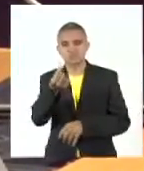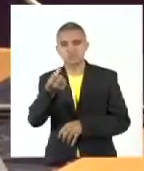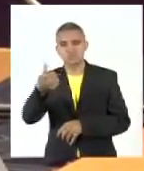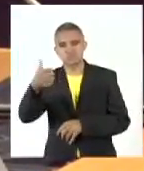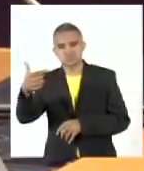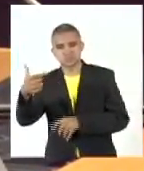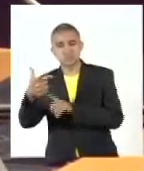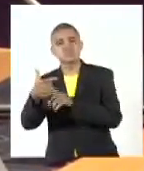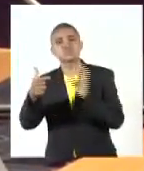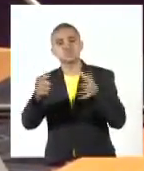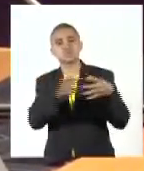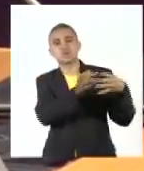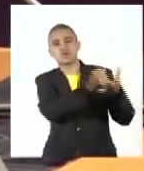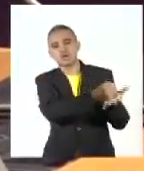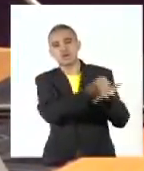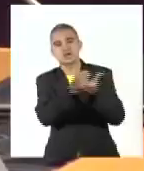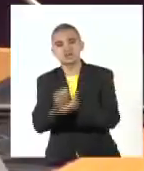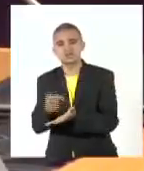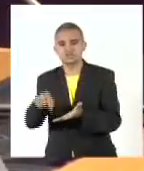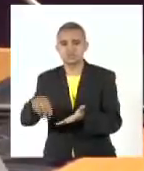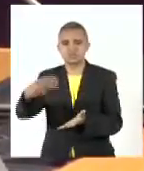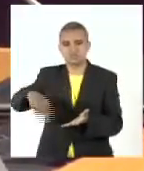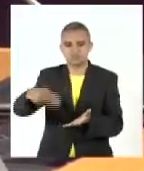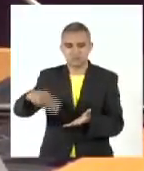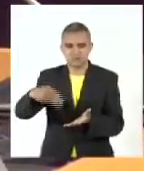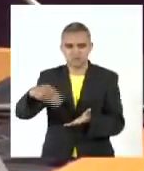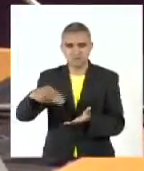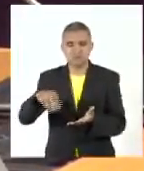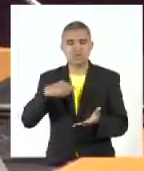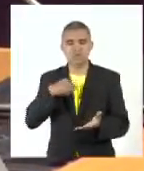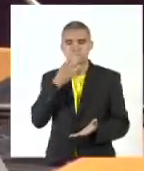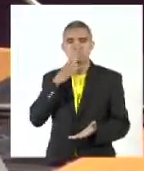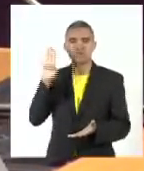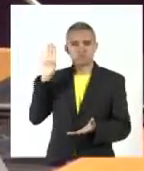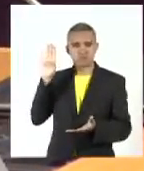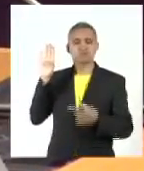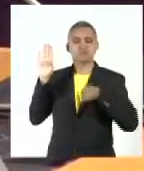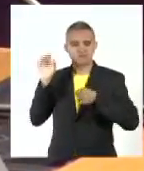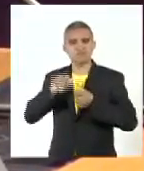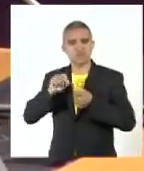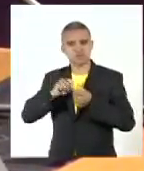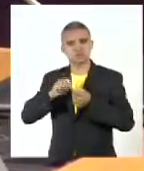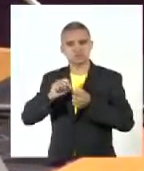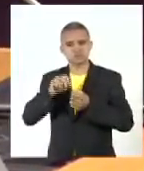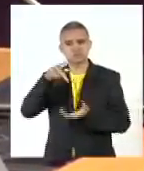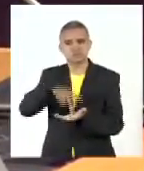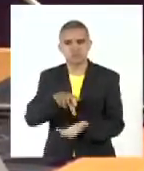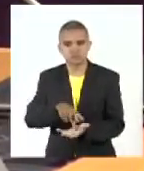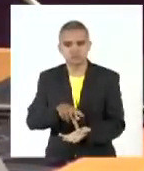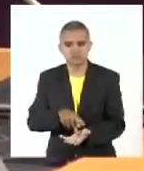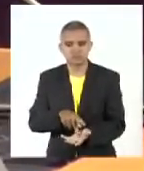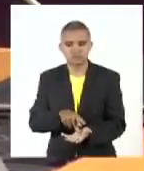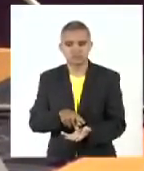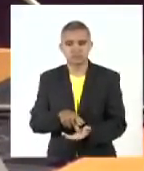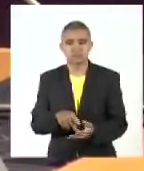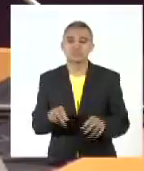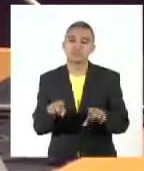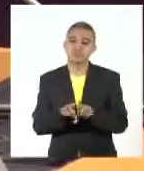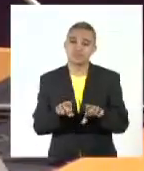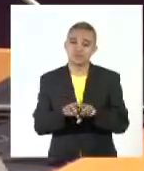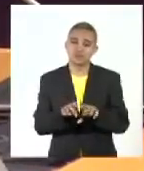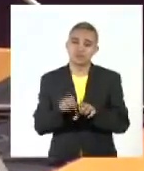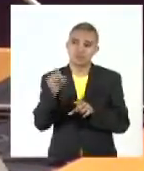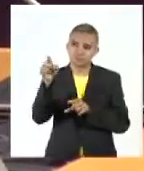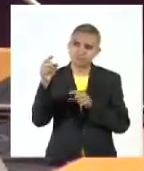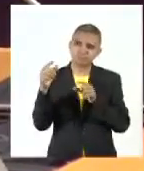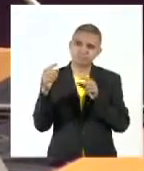mim cumprir a minha promessa. E realmente, quando Vossa Excelência fala que não